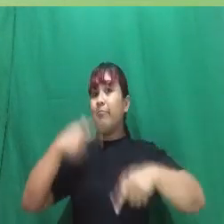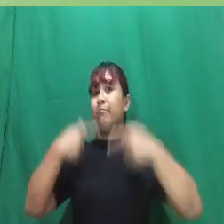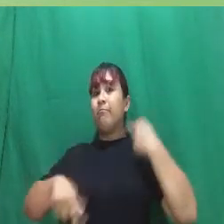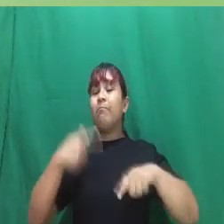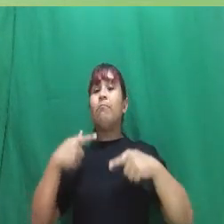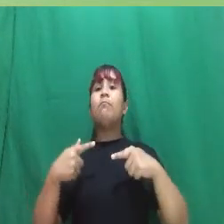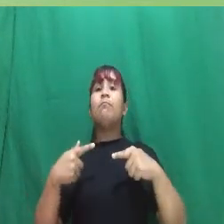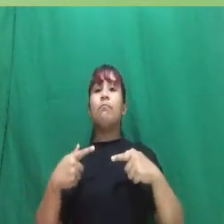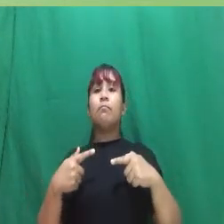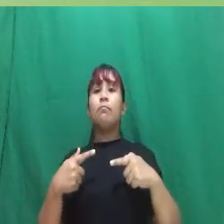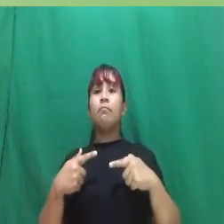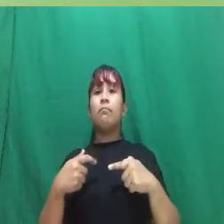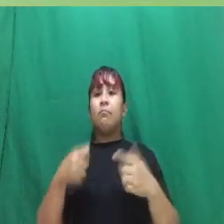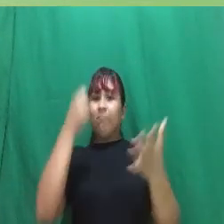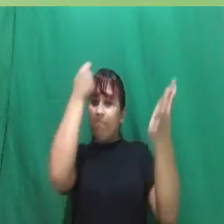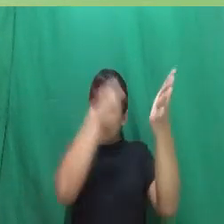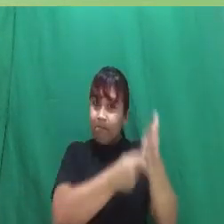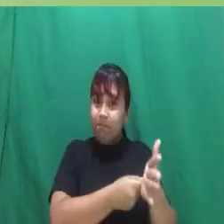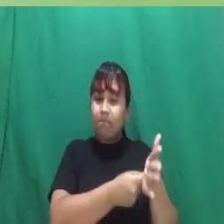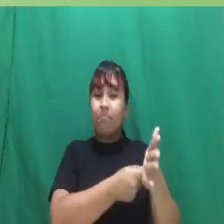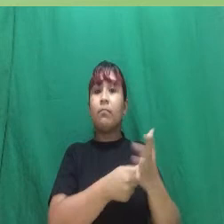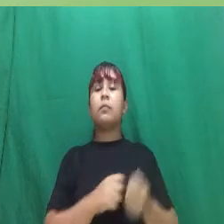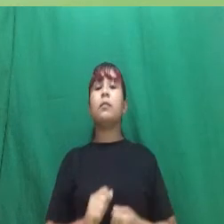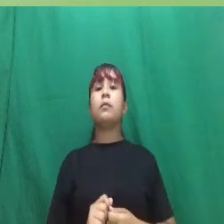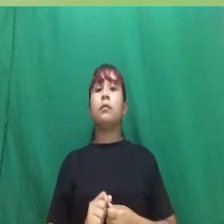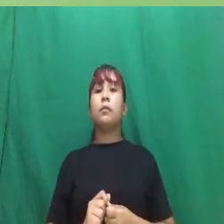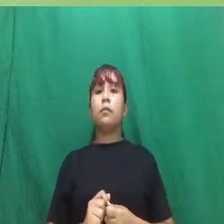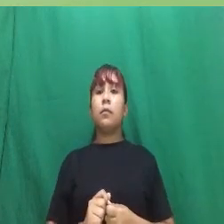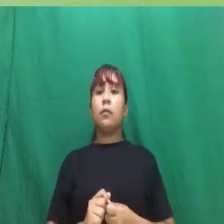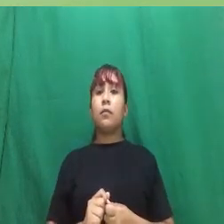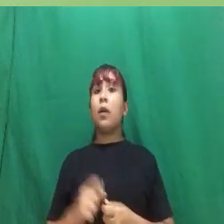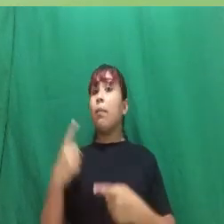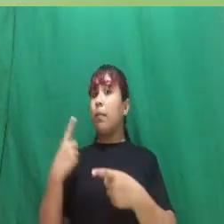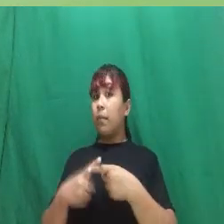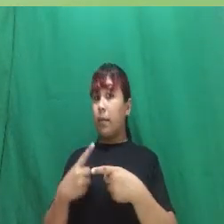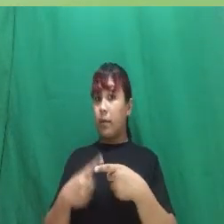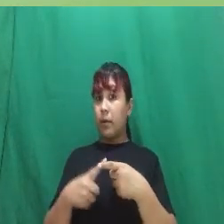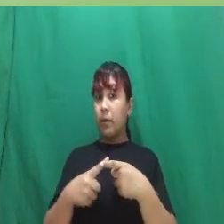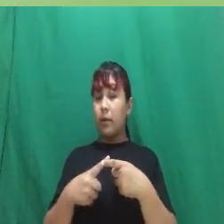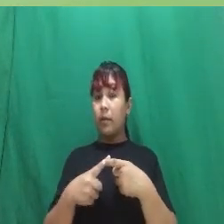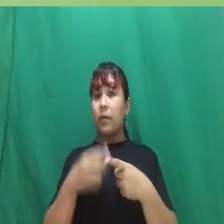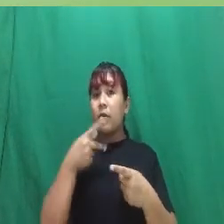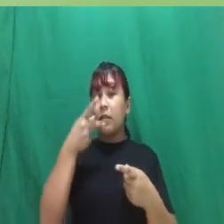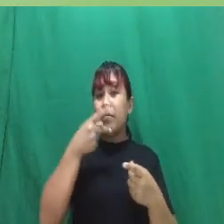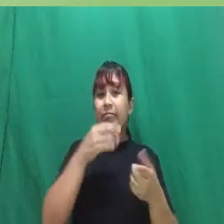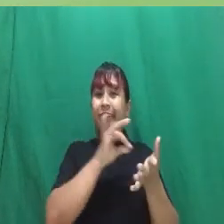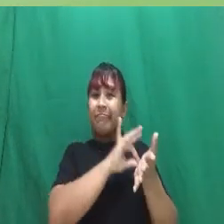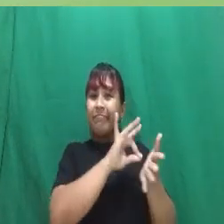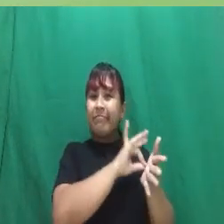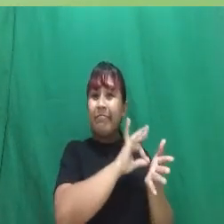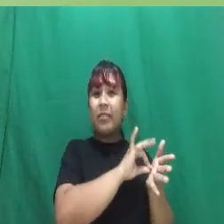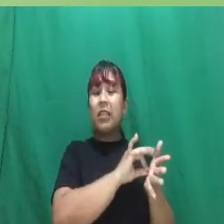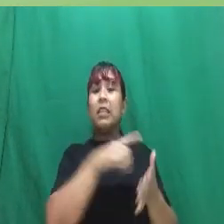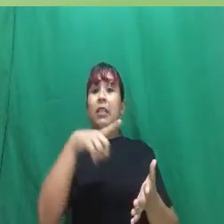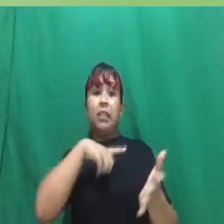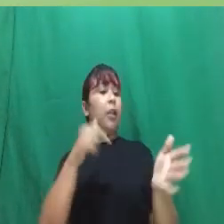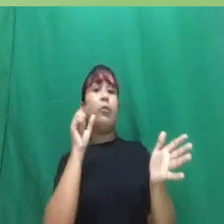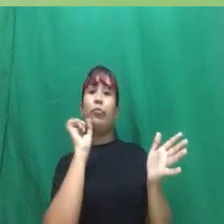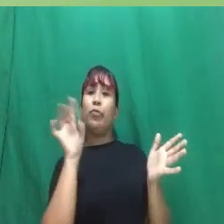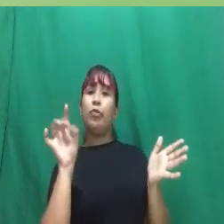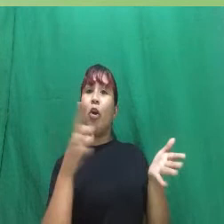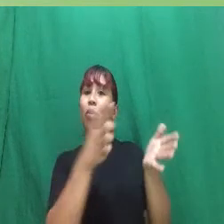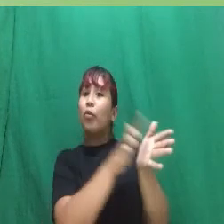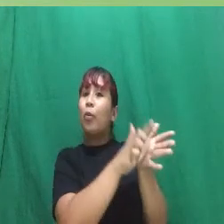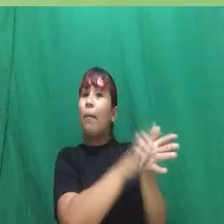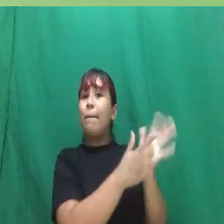educação, são poucas escolas que o fazem. É uma denúncia que nós fazemos. Eu também participo do